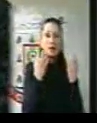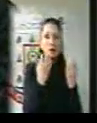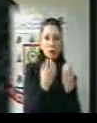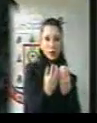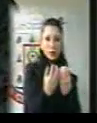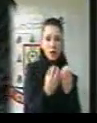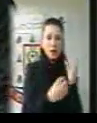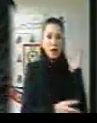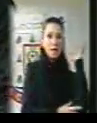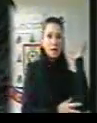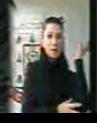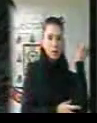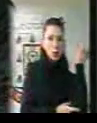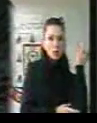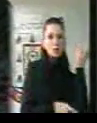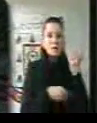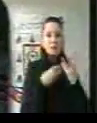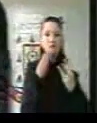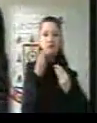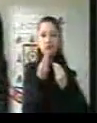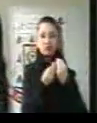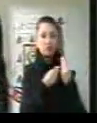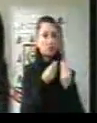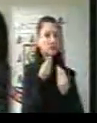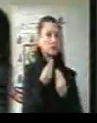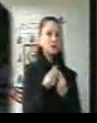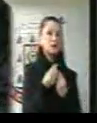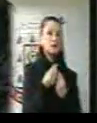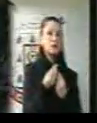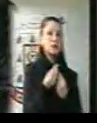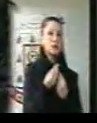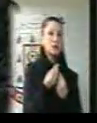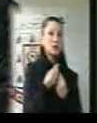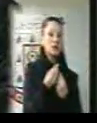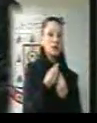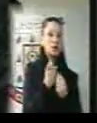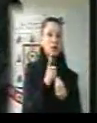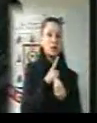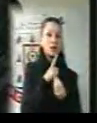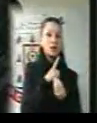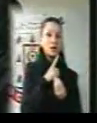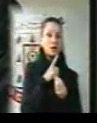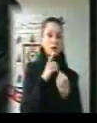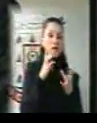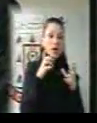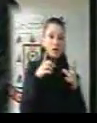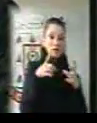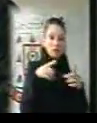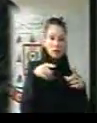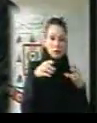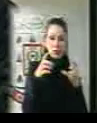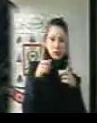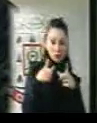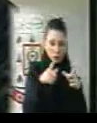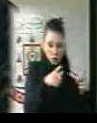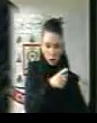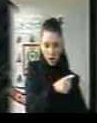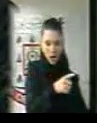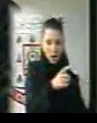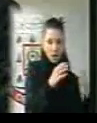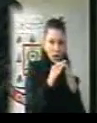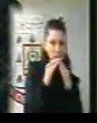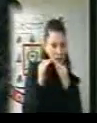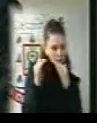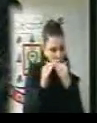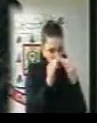da Próspera, que é a questão da contrapartida para os loteamentos e bairros atingidos pela